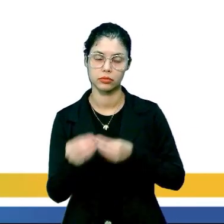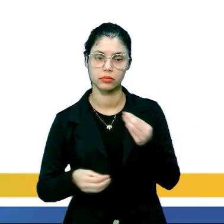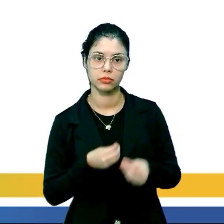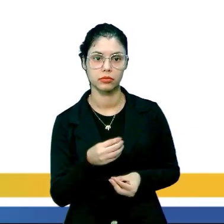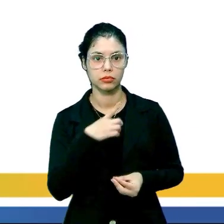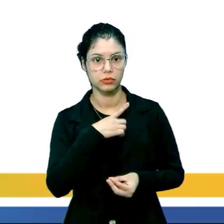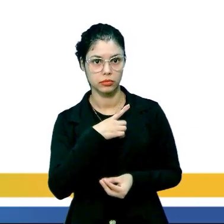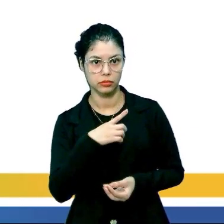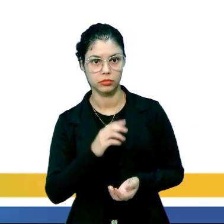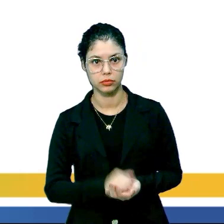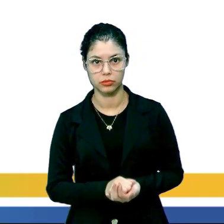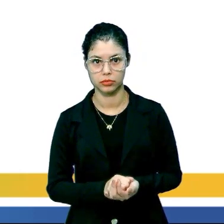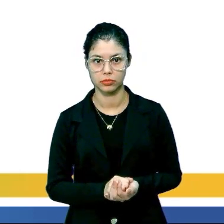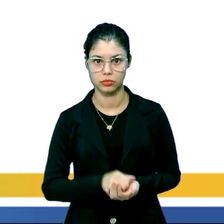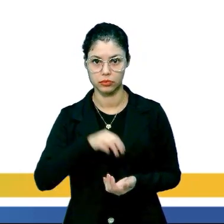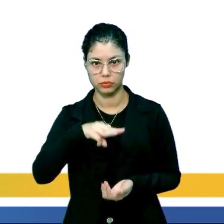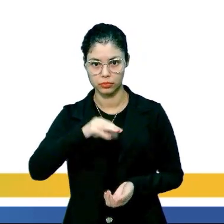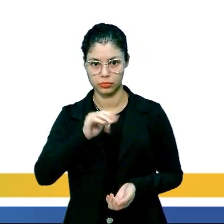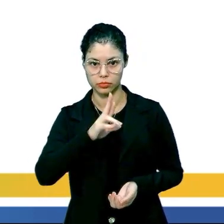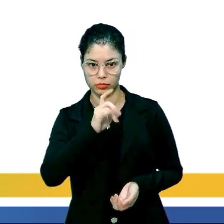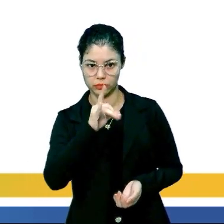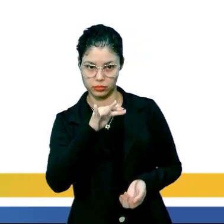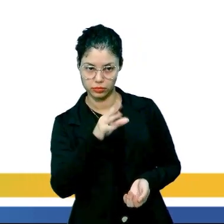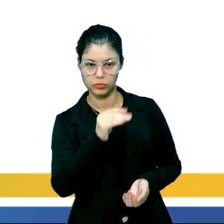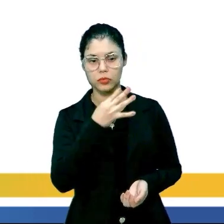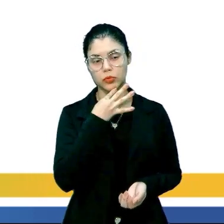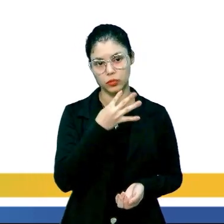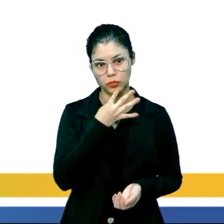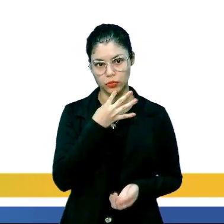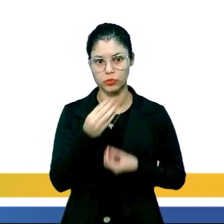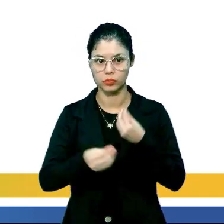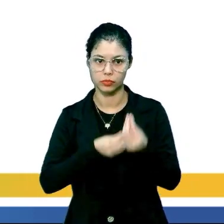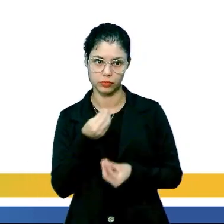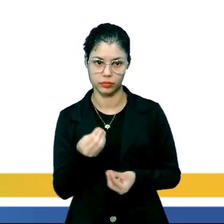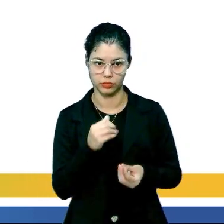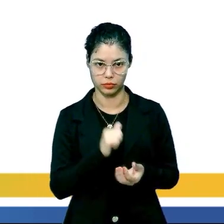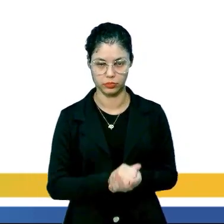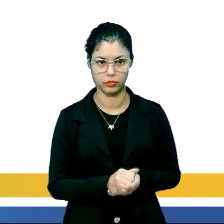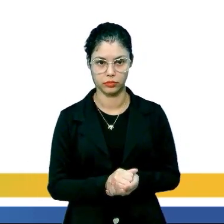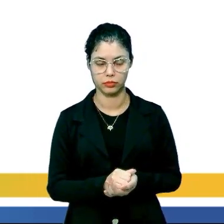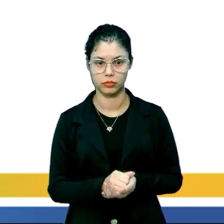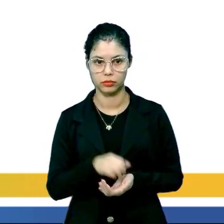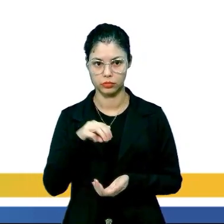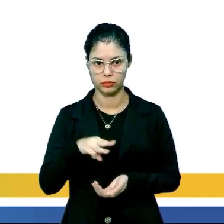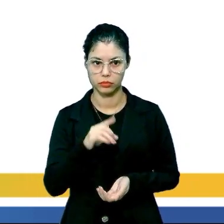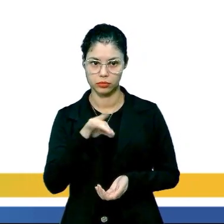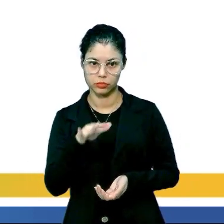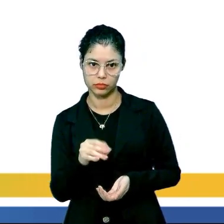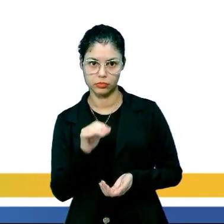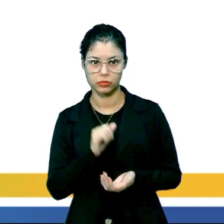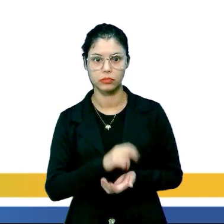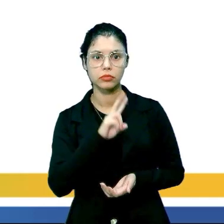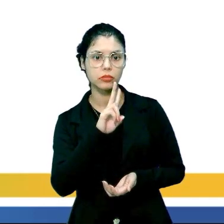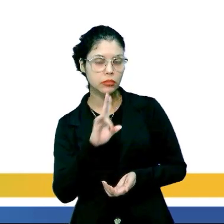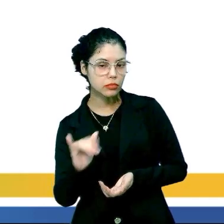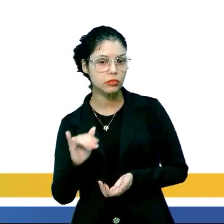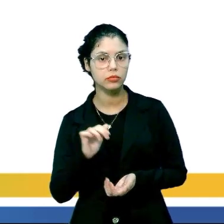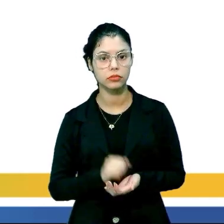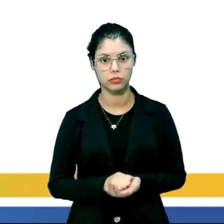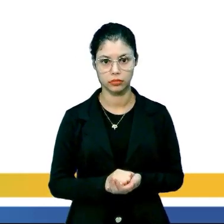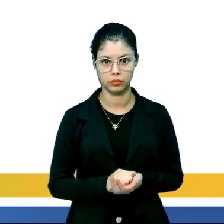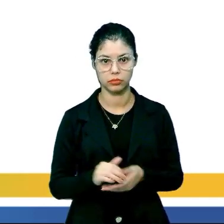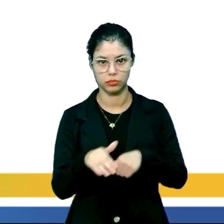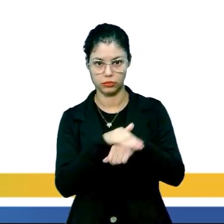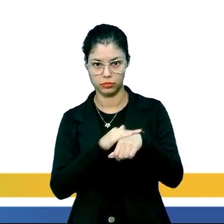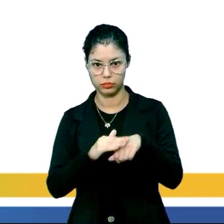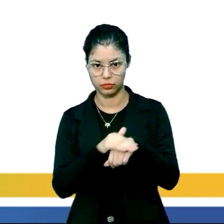funciona? Temos os macrófagos, né? Conhecido no sangue como monócito. Quando ele vai para o